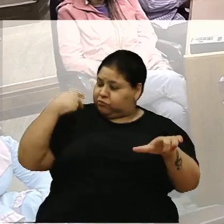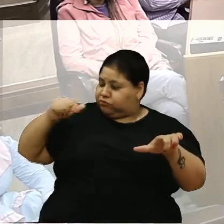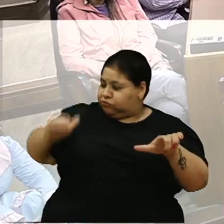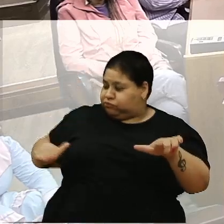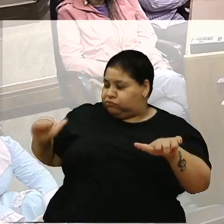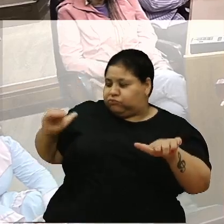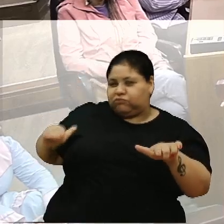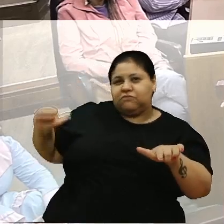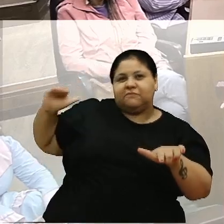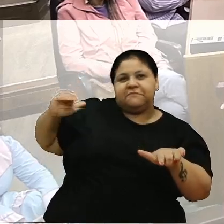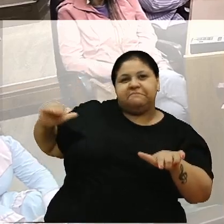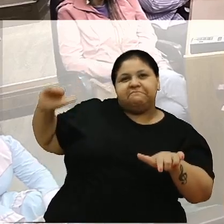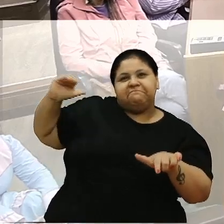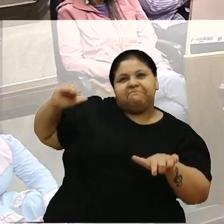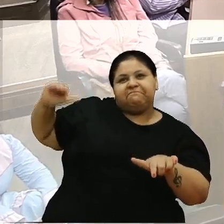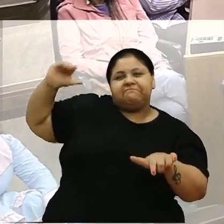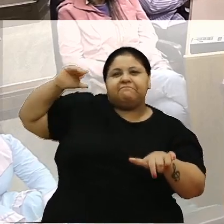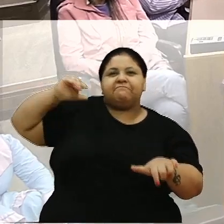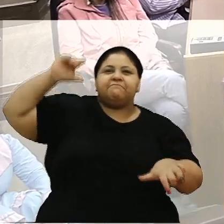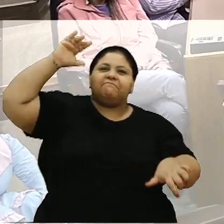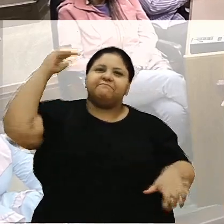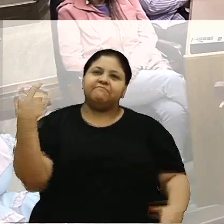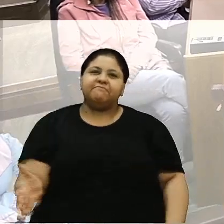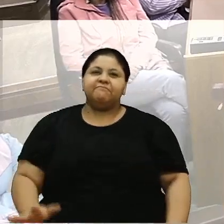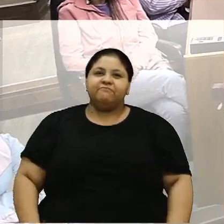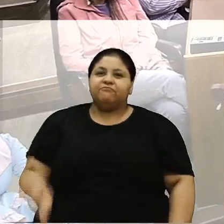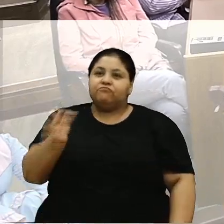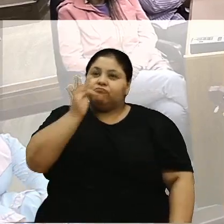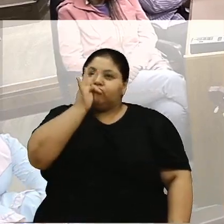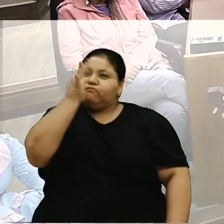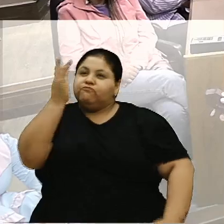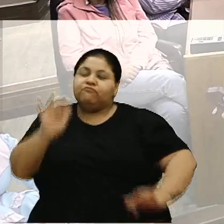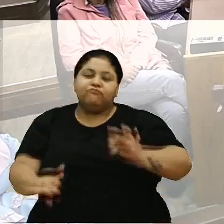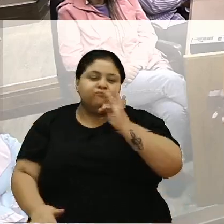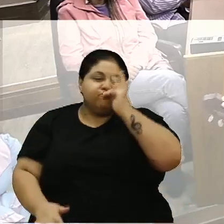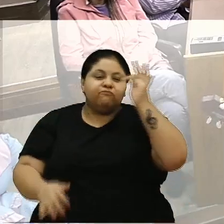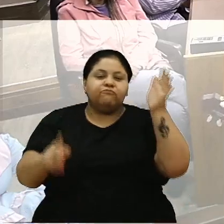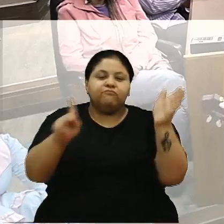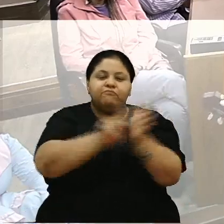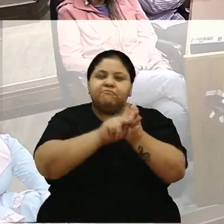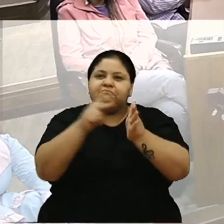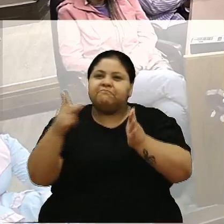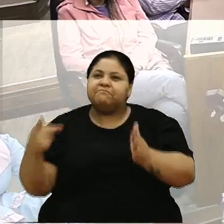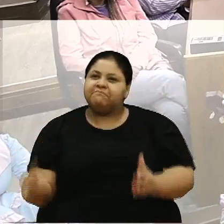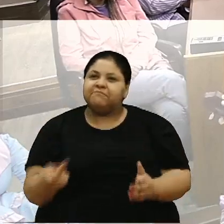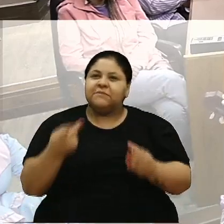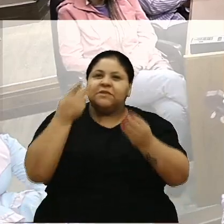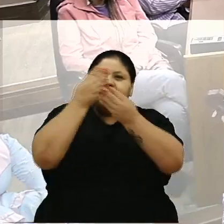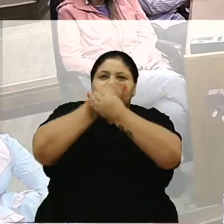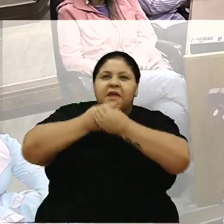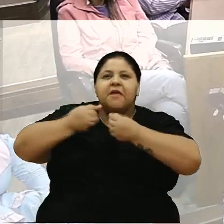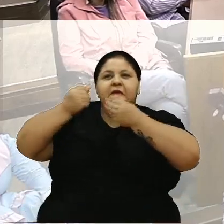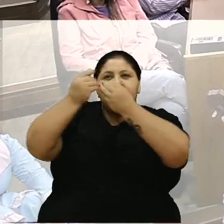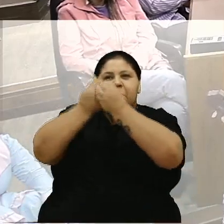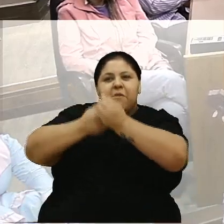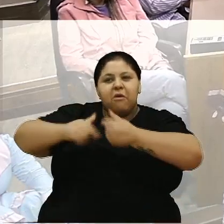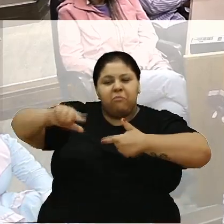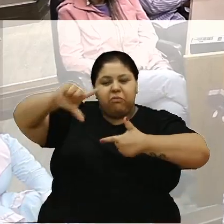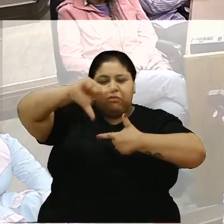desde guri. Flor de tuna, caboatinga e mel campeiro,